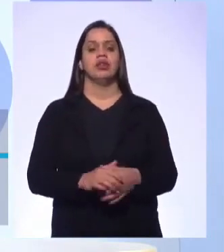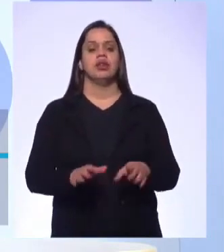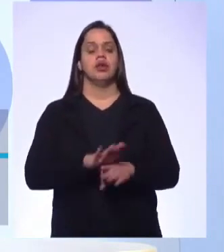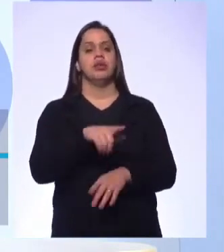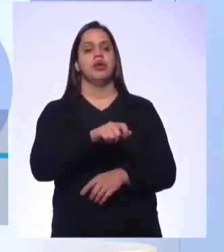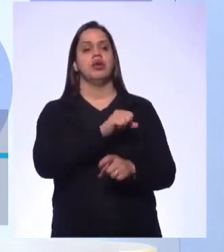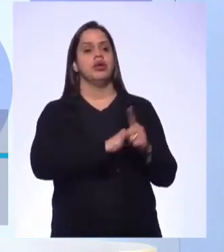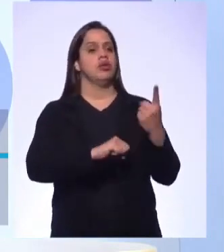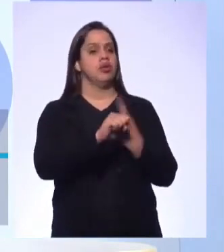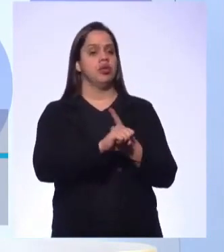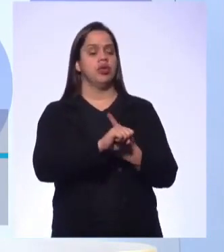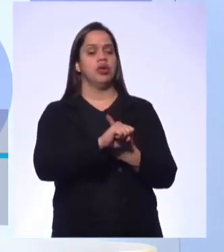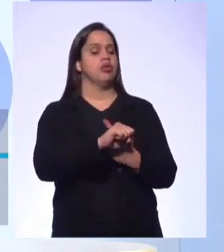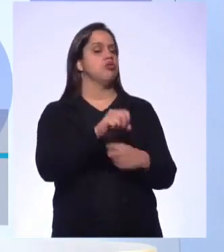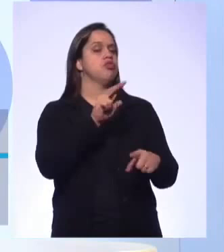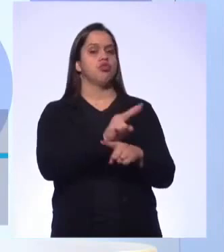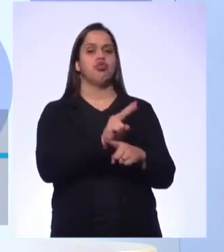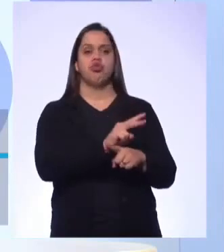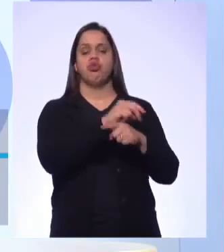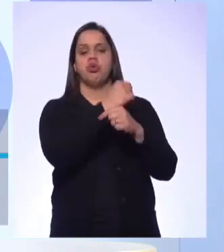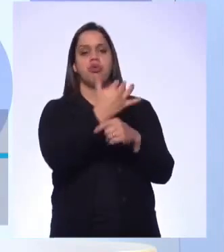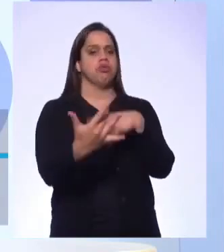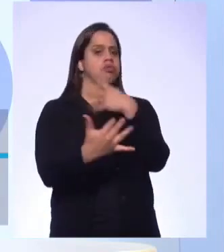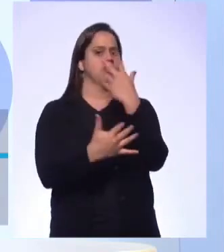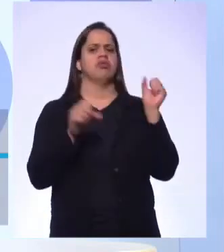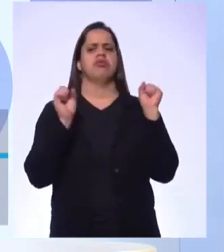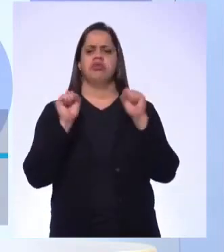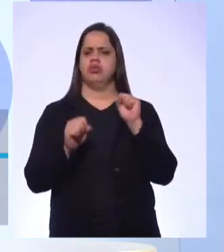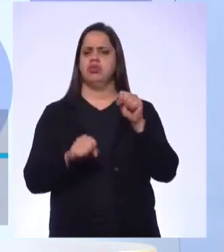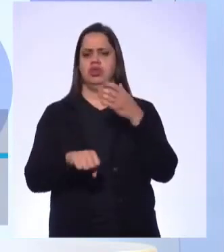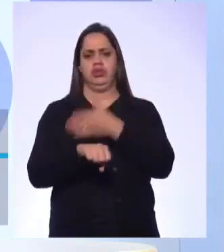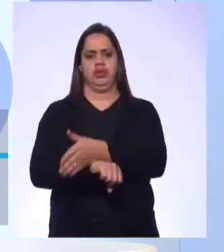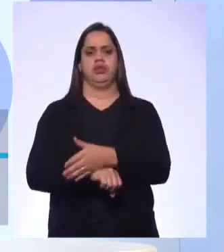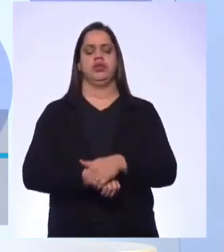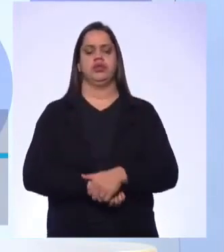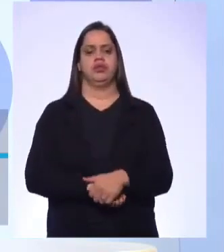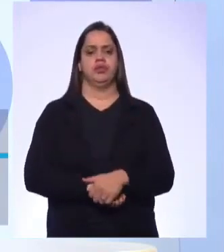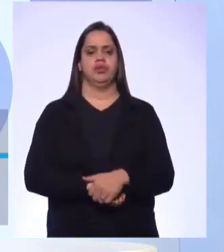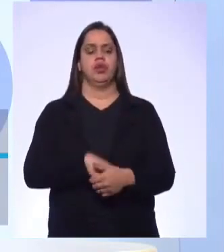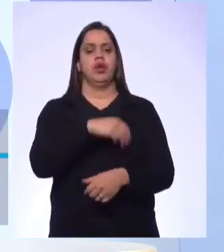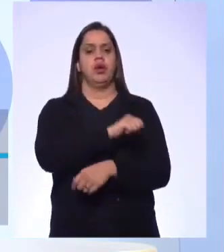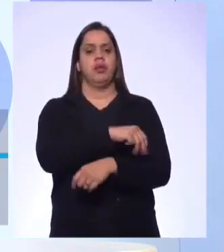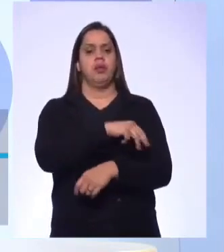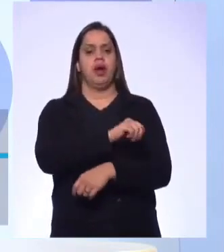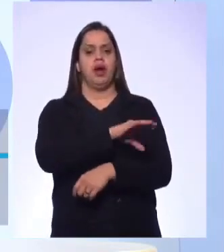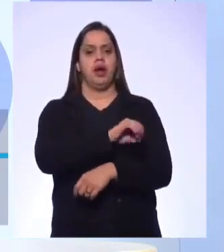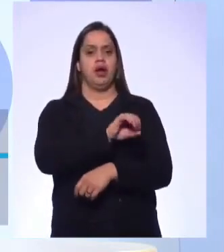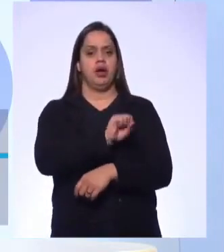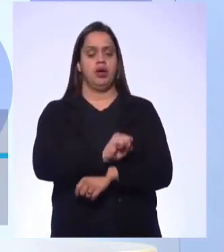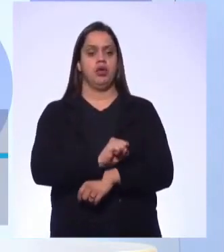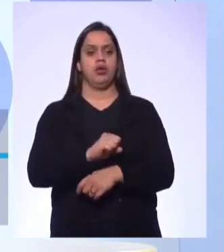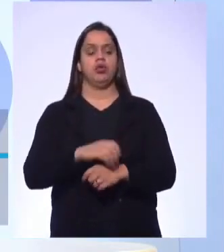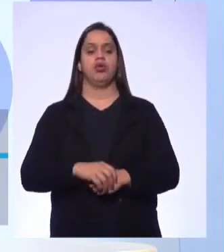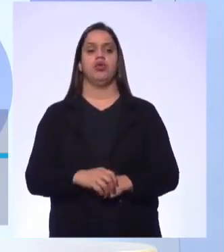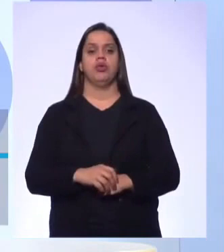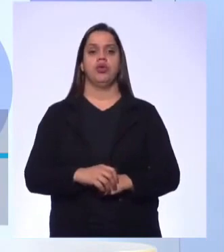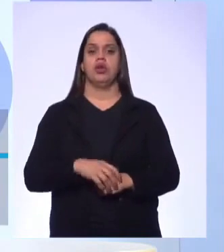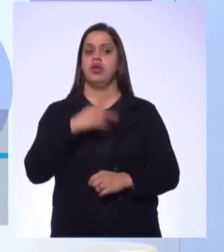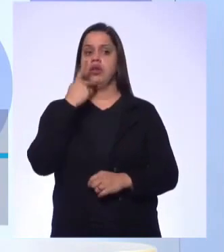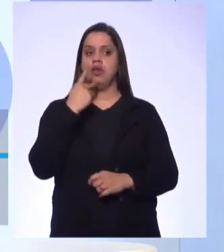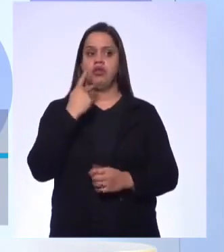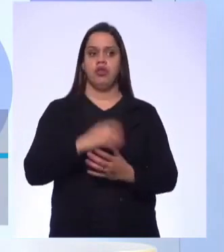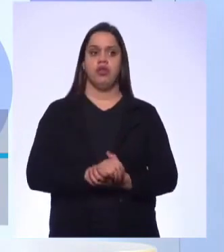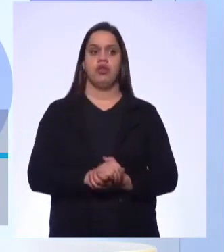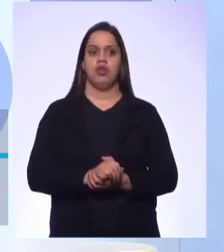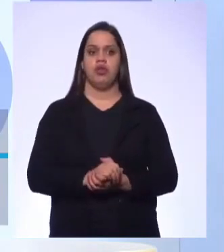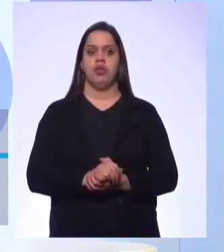sociedade não cuida bem do meio ambiente. E sim, invadiram. O Marcos, a gente, olha só que legal, a